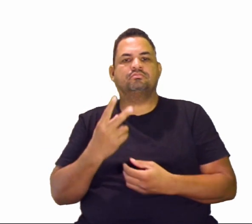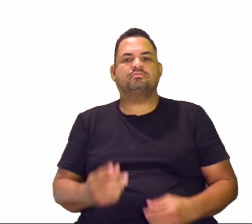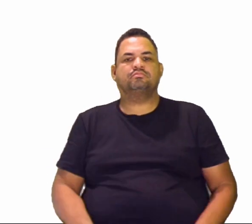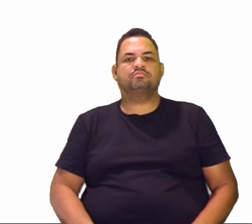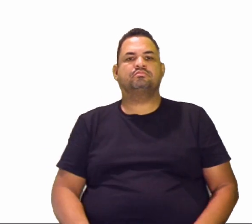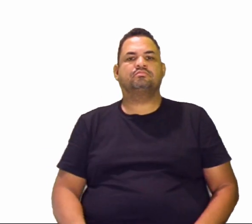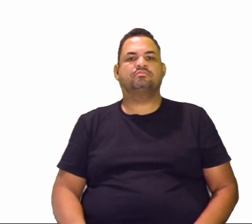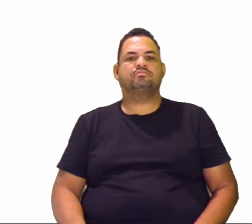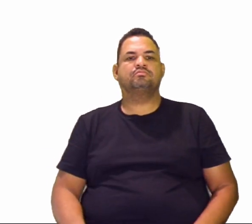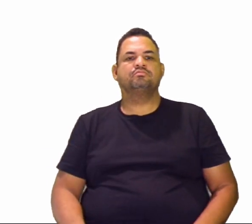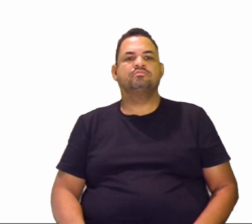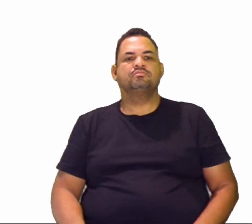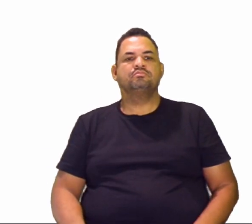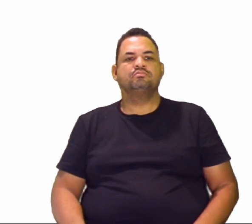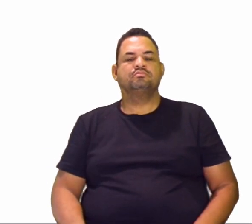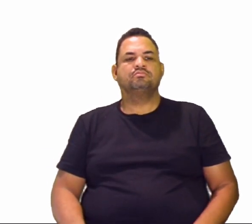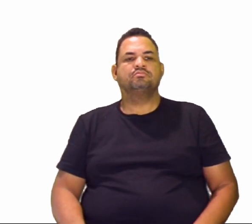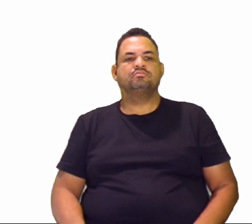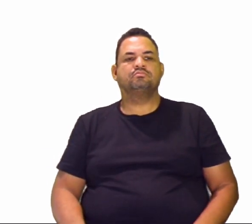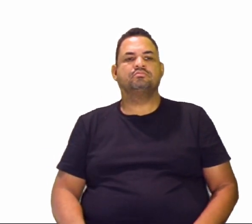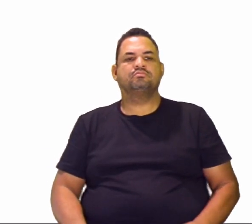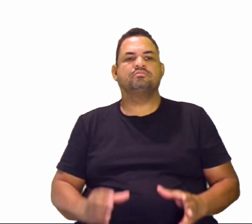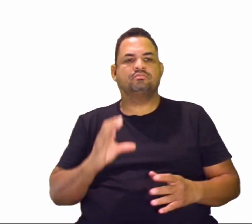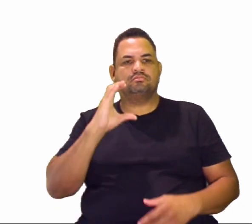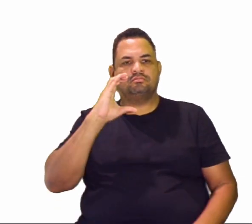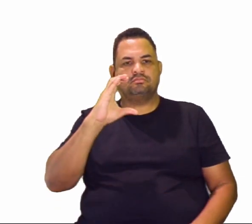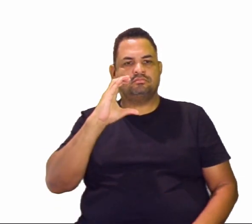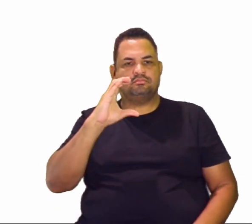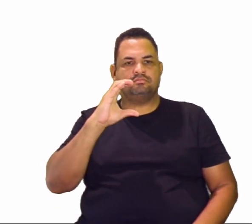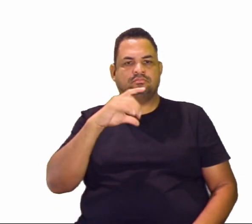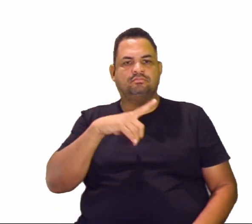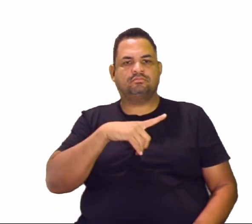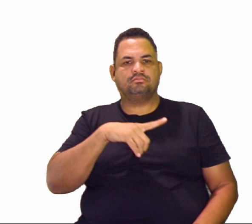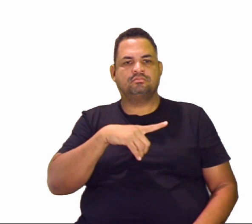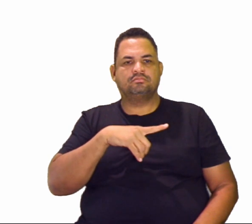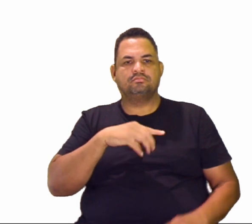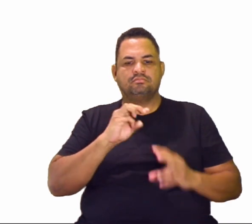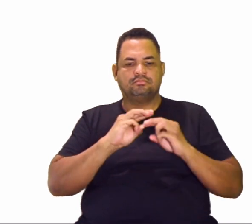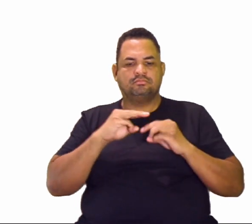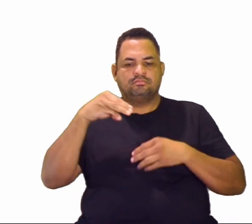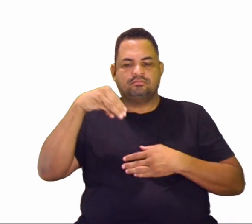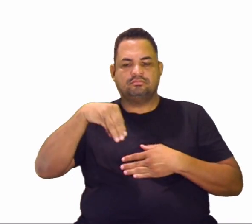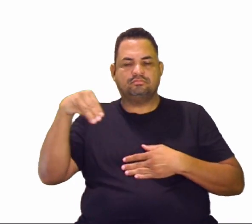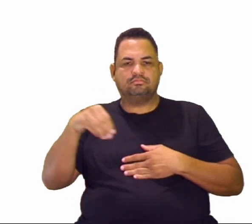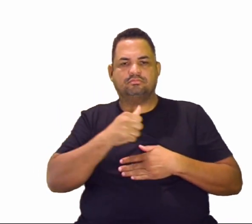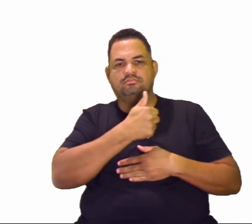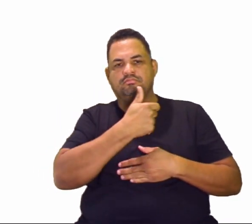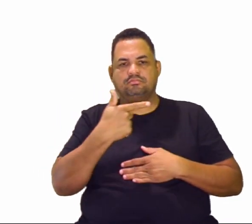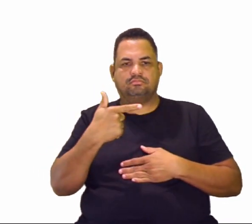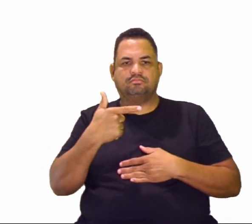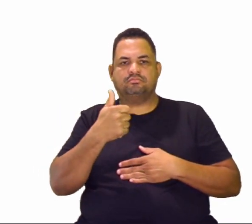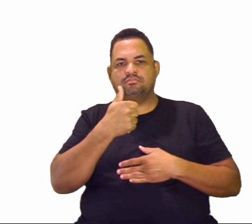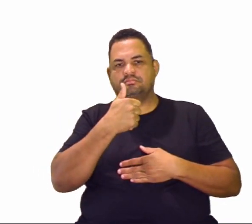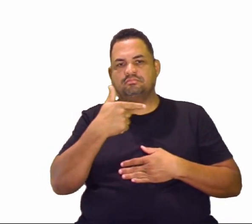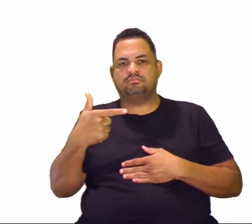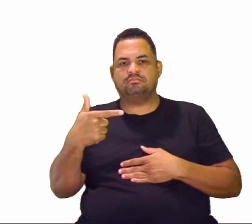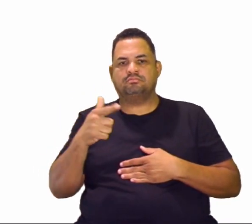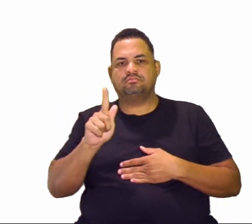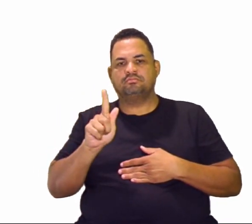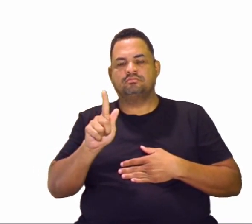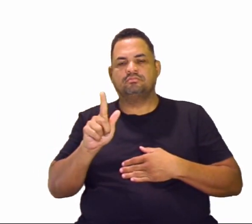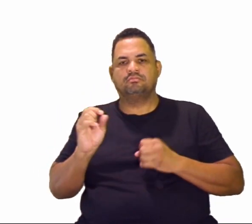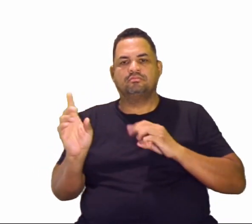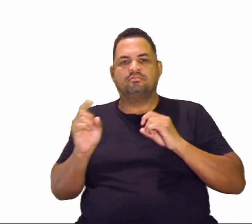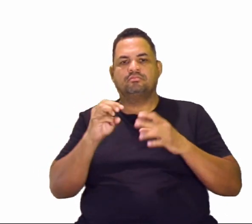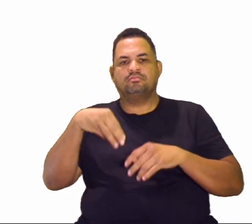C9H11NH2. Conhecendo-se que o carbono tem massa molar 12 gramas por mol e